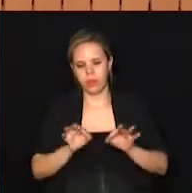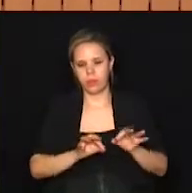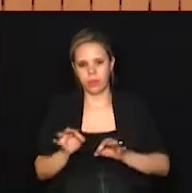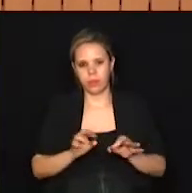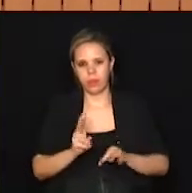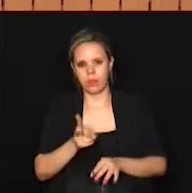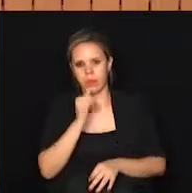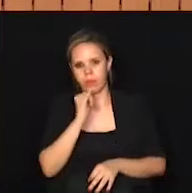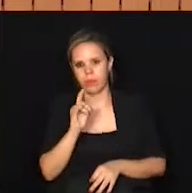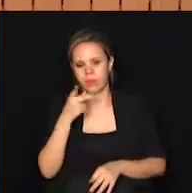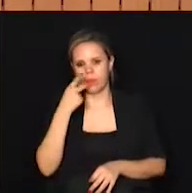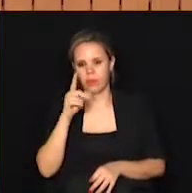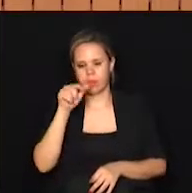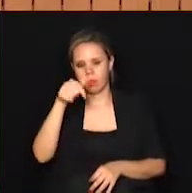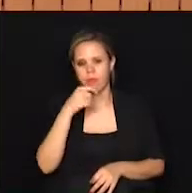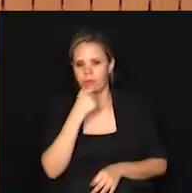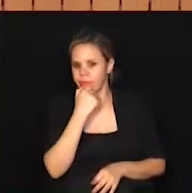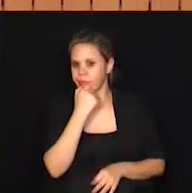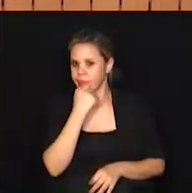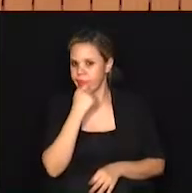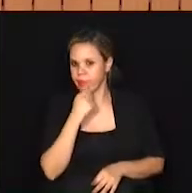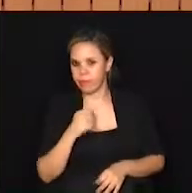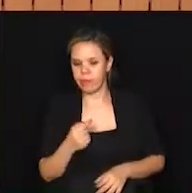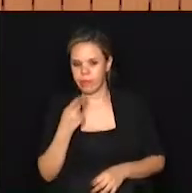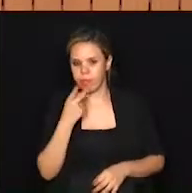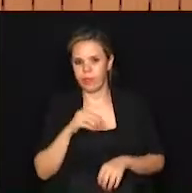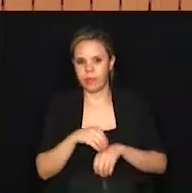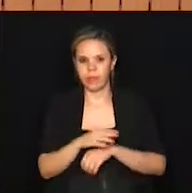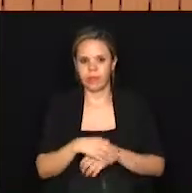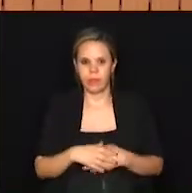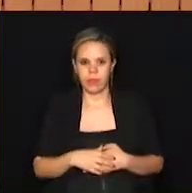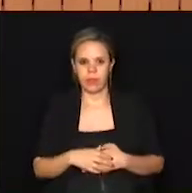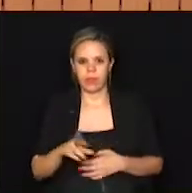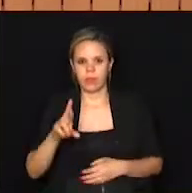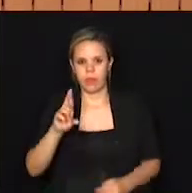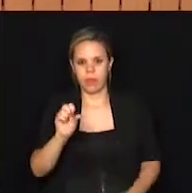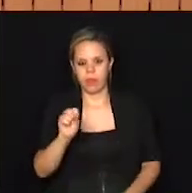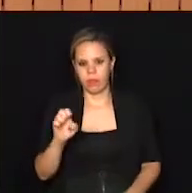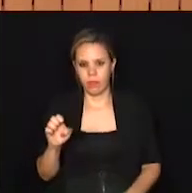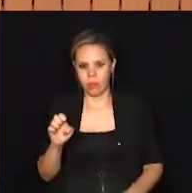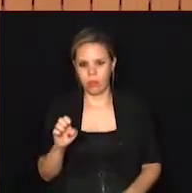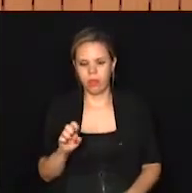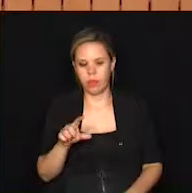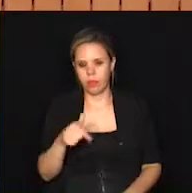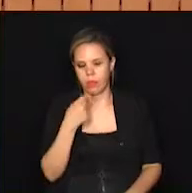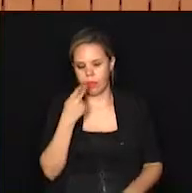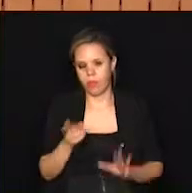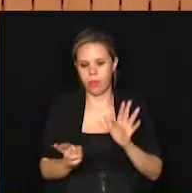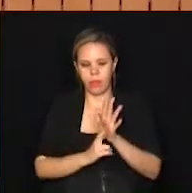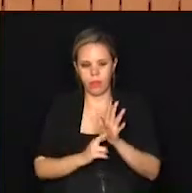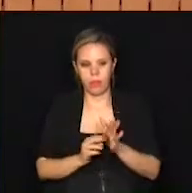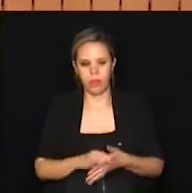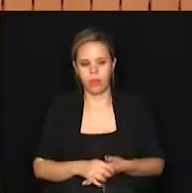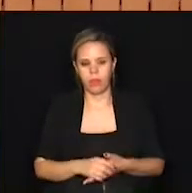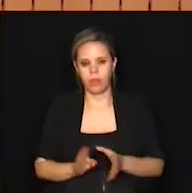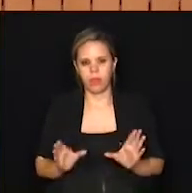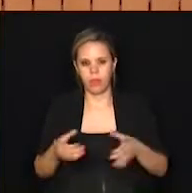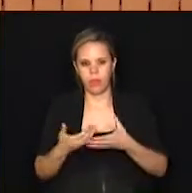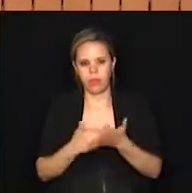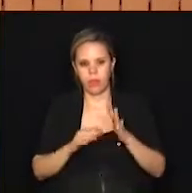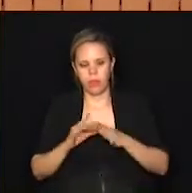nossa ata e na nossa documentação. Eu quero então agora passar a palavra para a Verônica